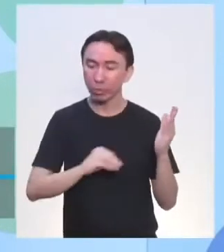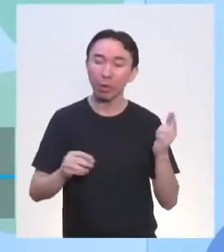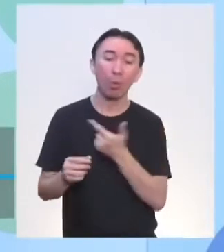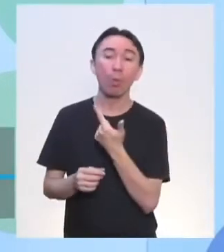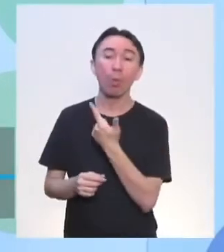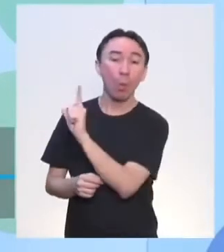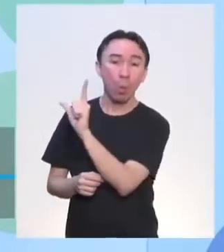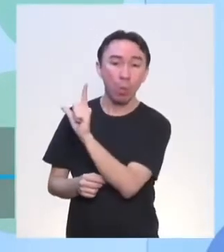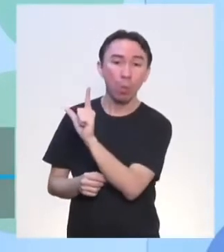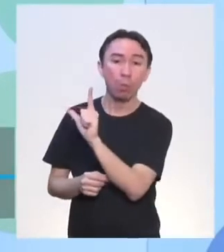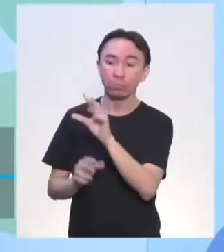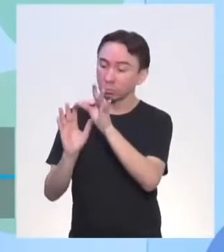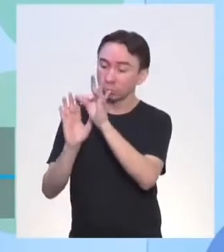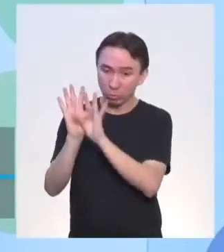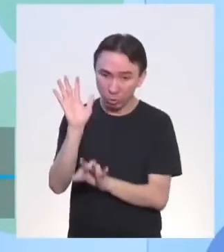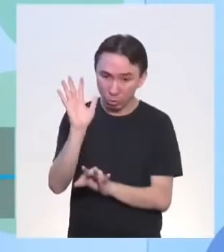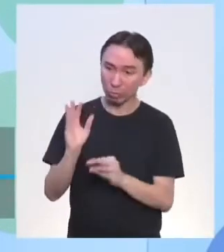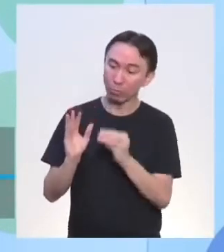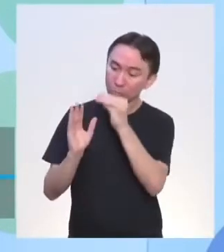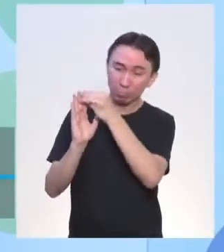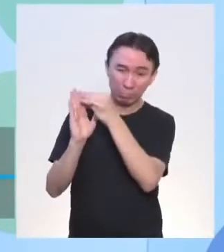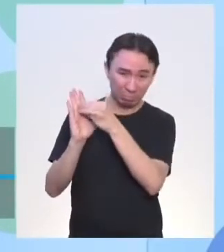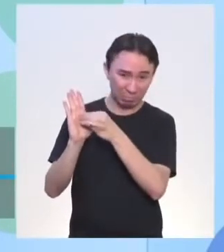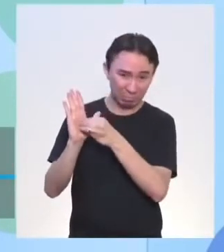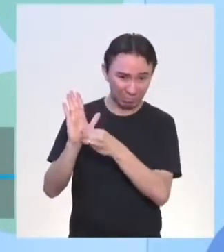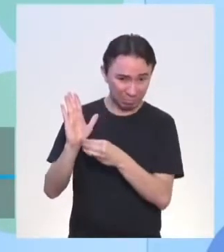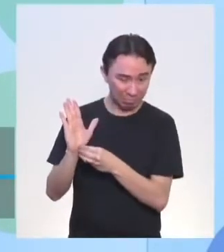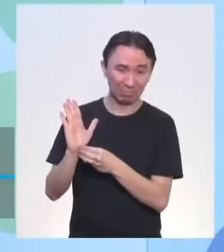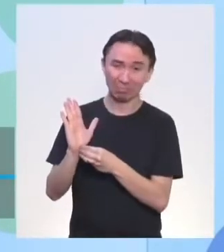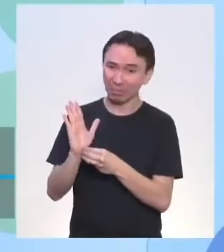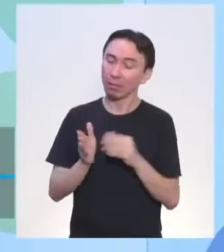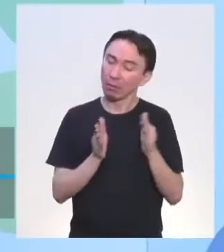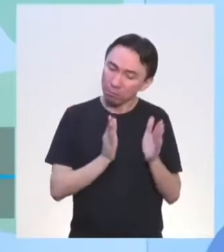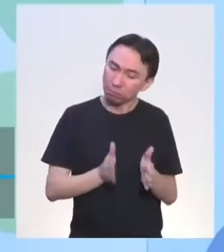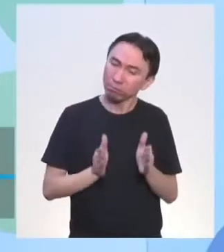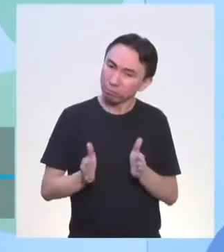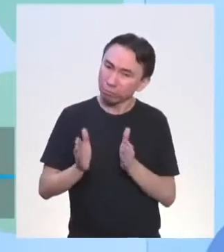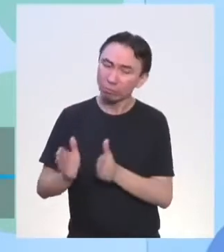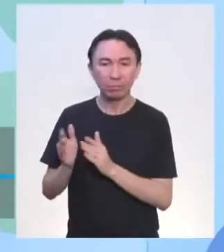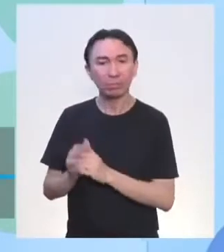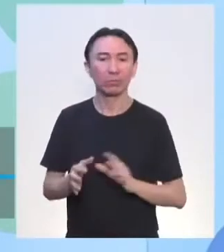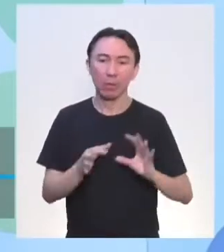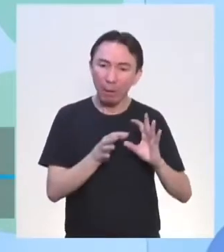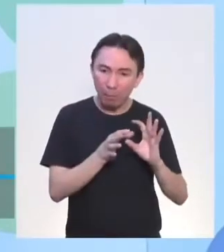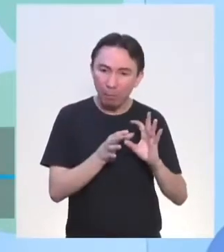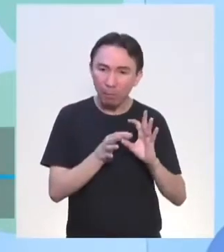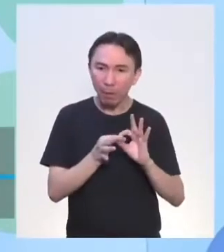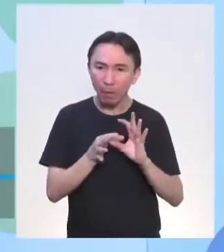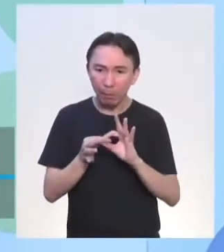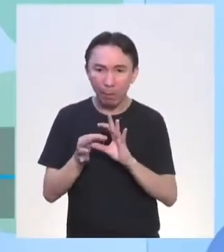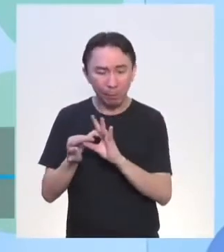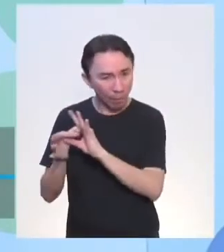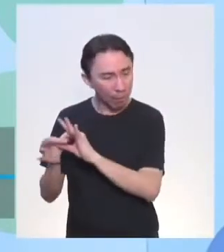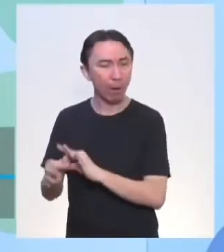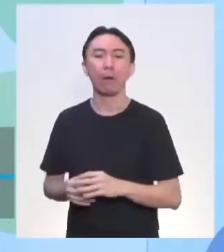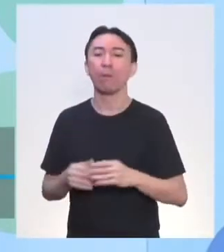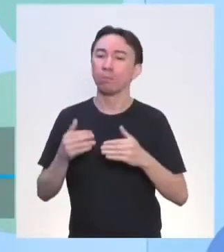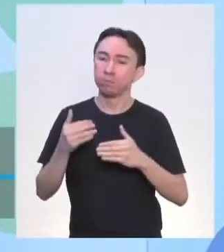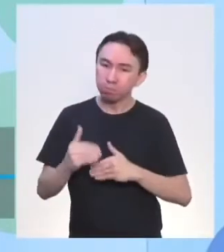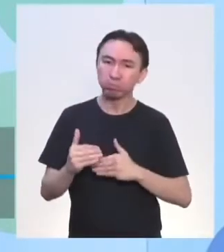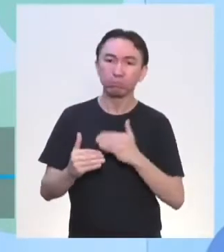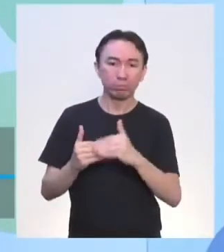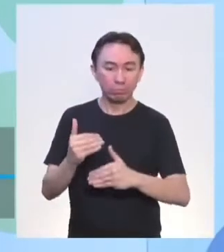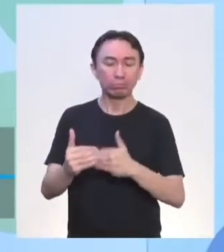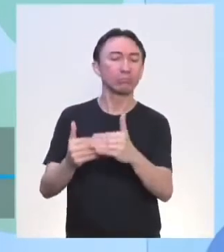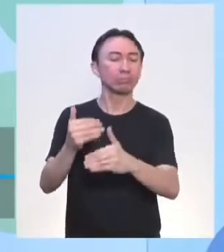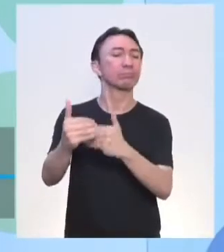forma organizada, bem harmonizadas, né, com uma sequência lógica, né, e que